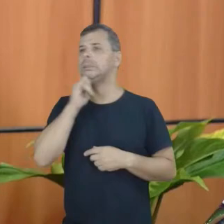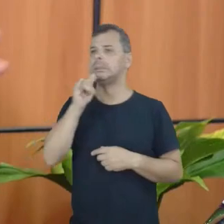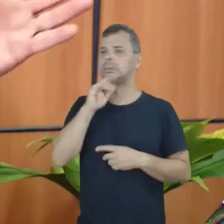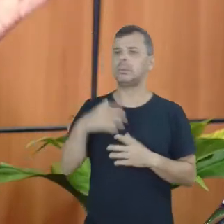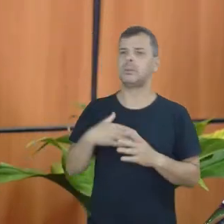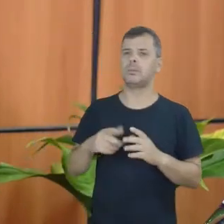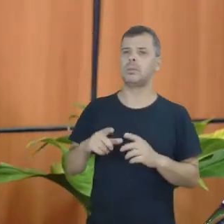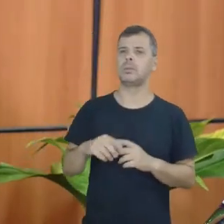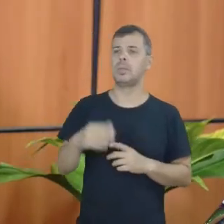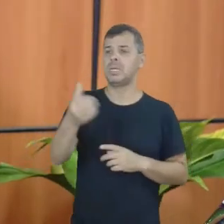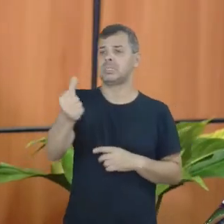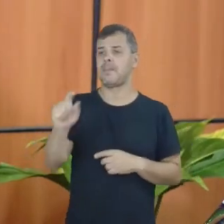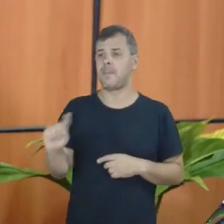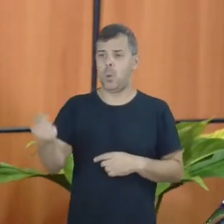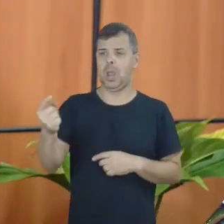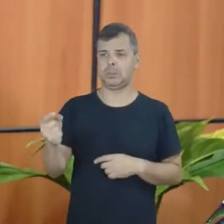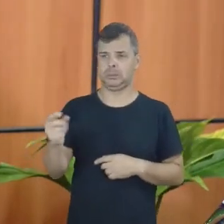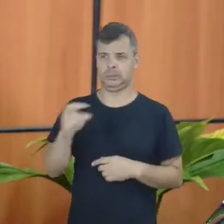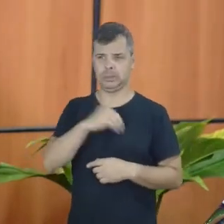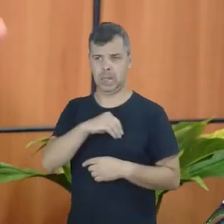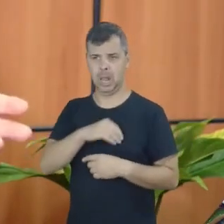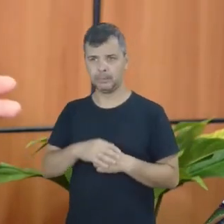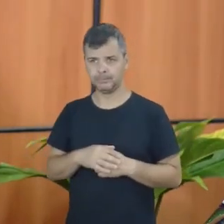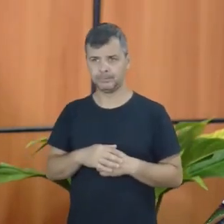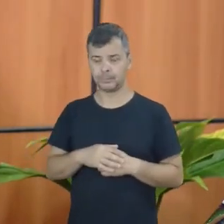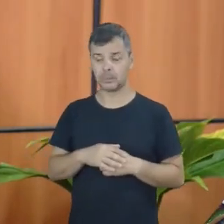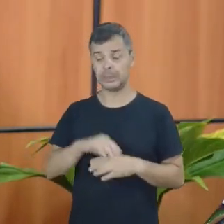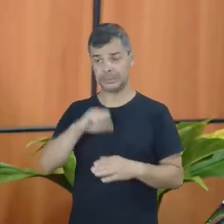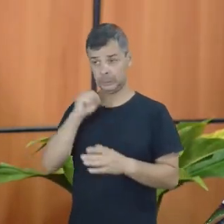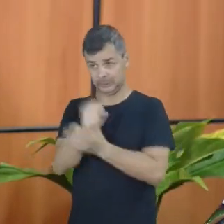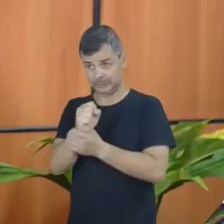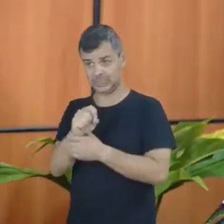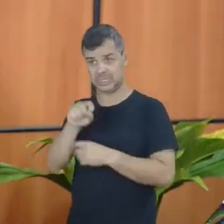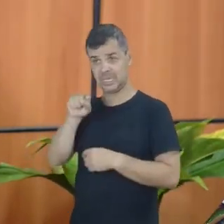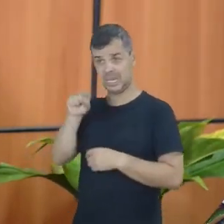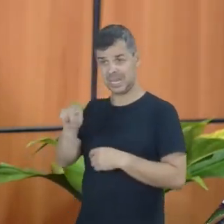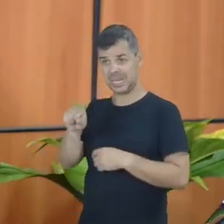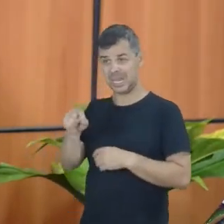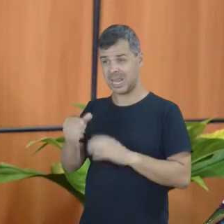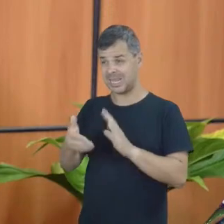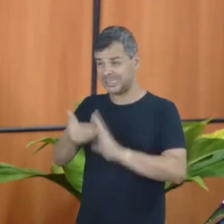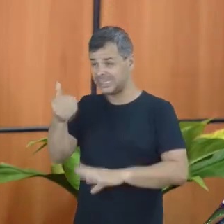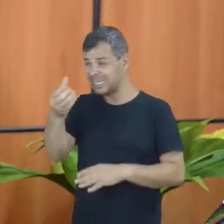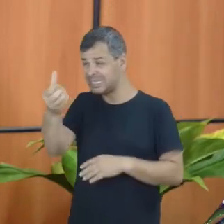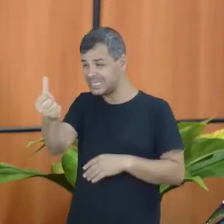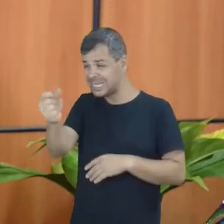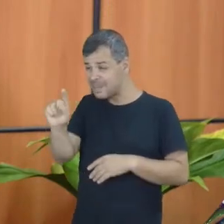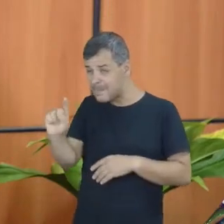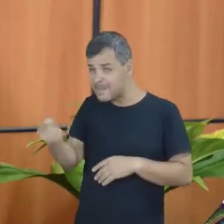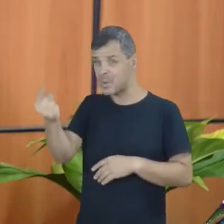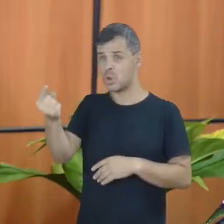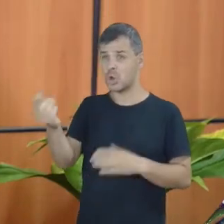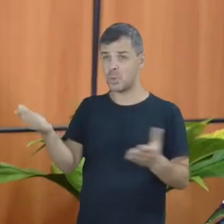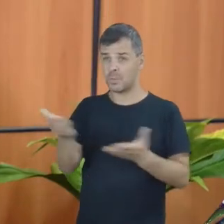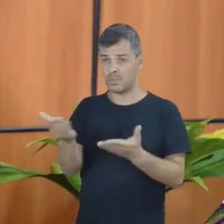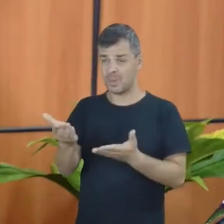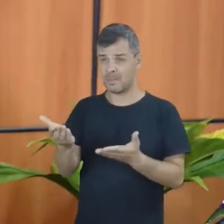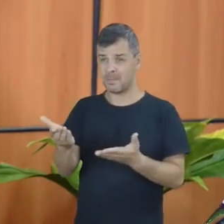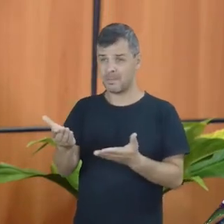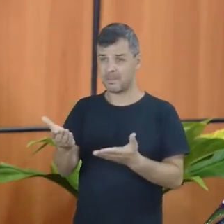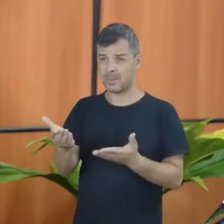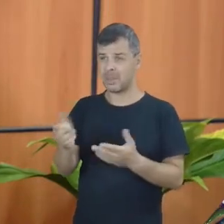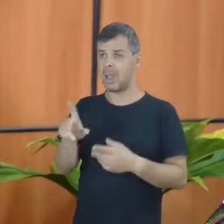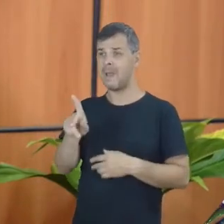uma retirada lá de R$6.000. Seguramente, se ele retira R$6.000 na condição de hoje,